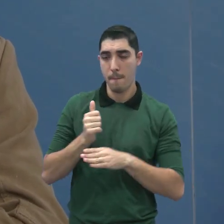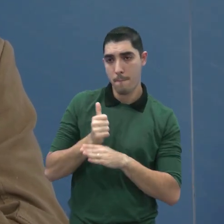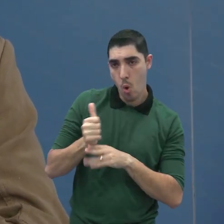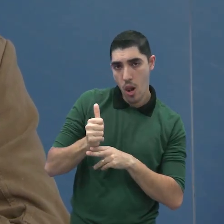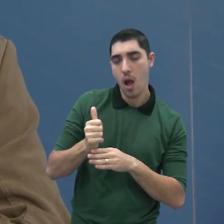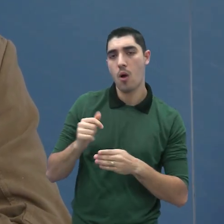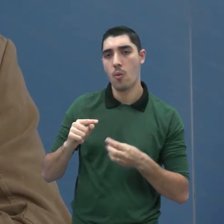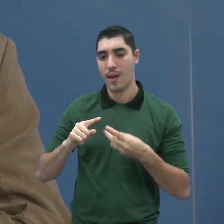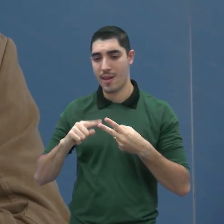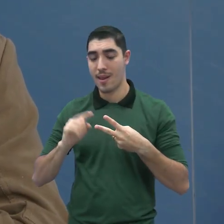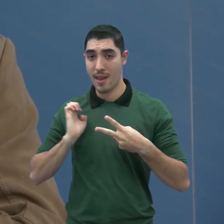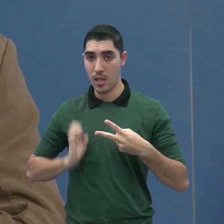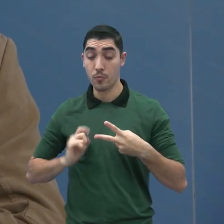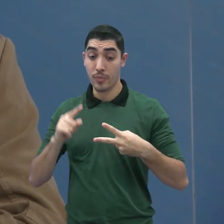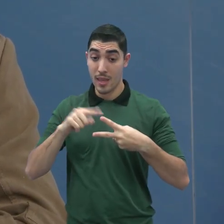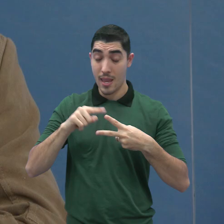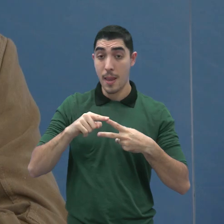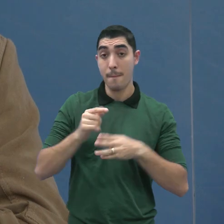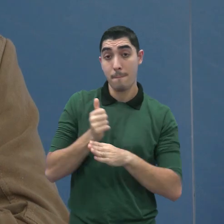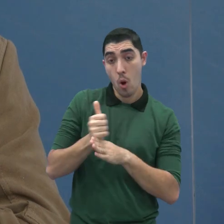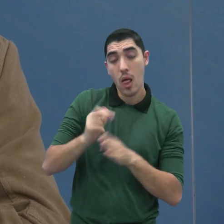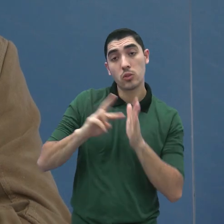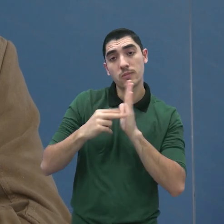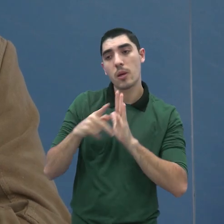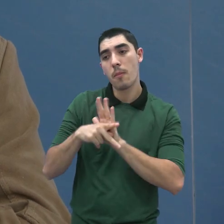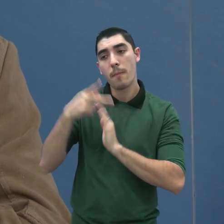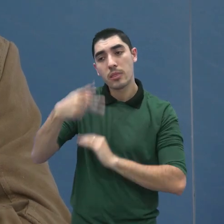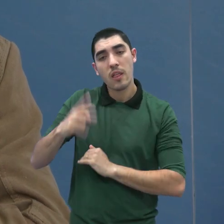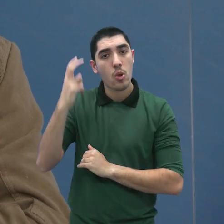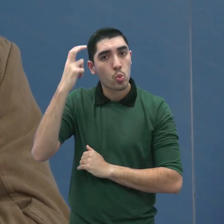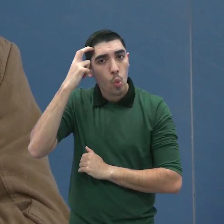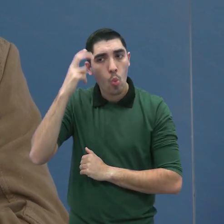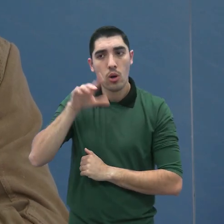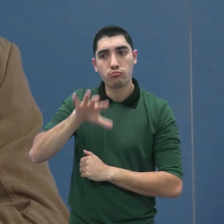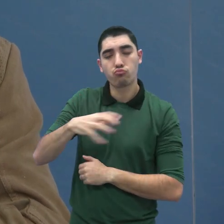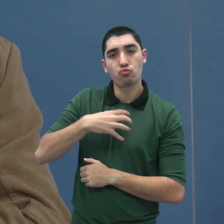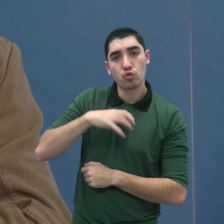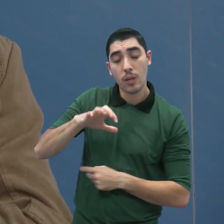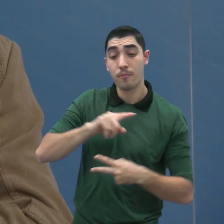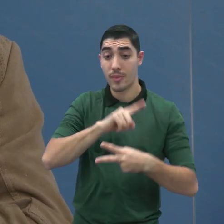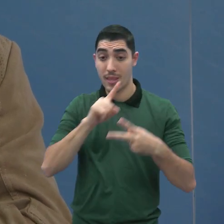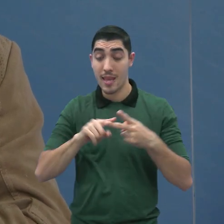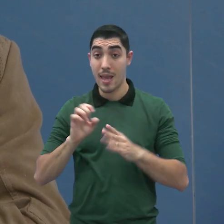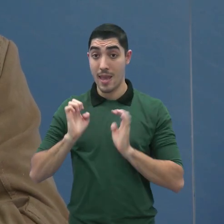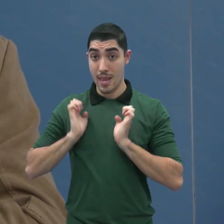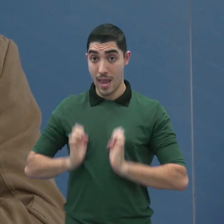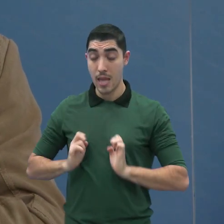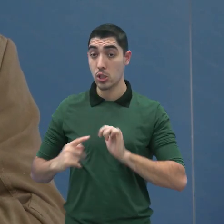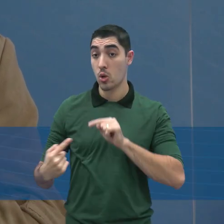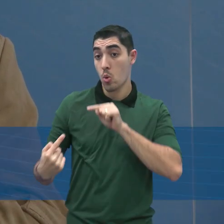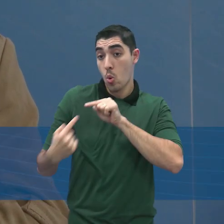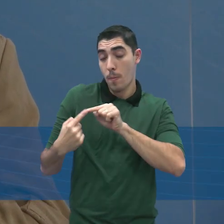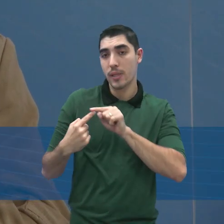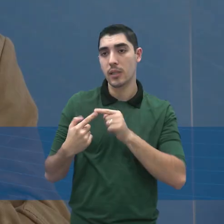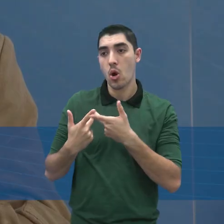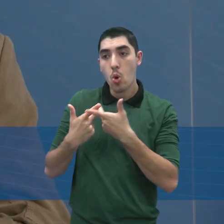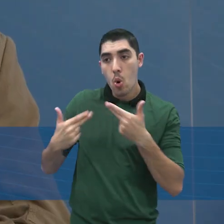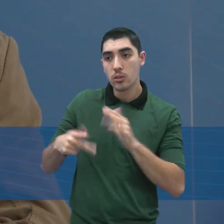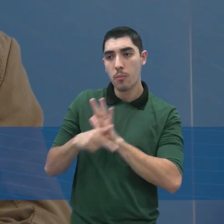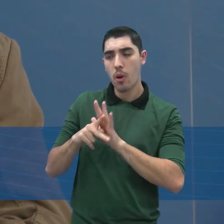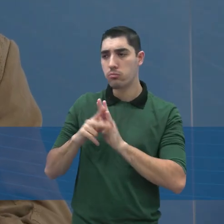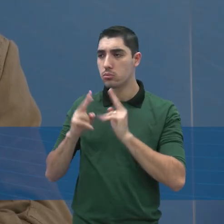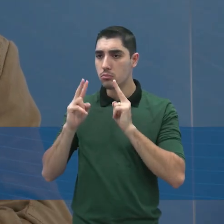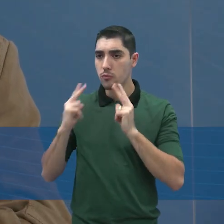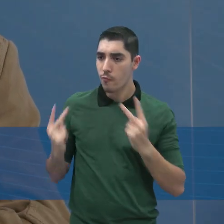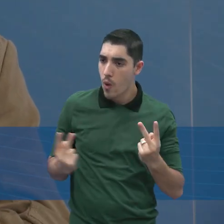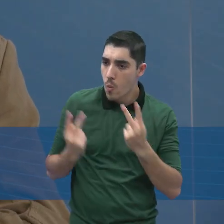cultura, aos costumes, e já a ética é essa reflexão acerca dos valores morais. E tudo isso é fruto também do